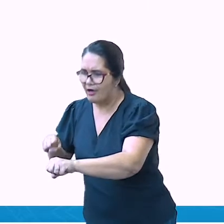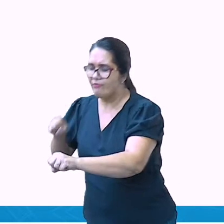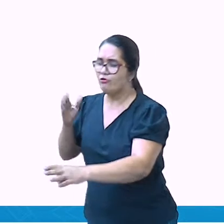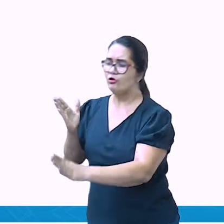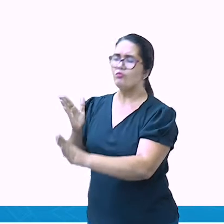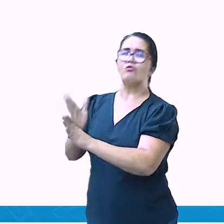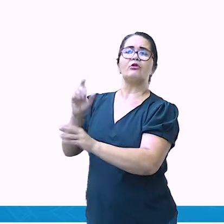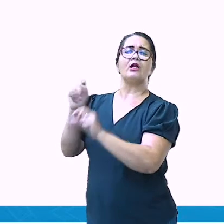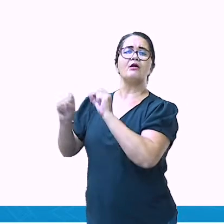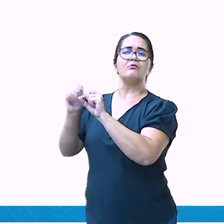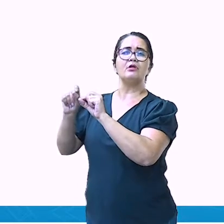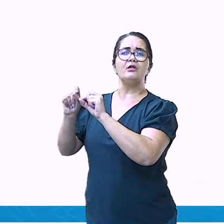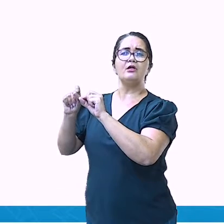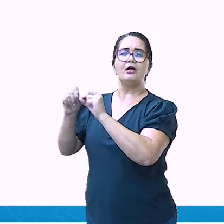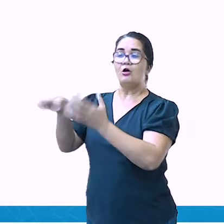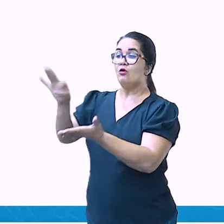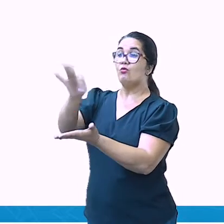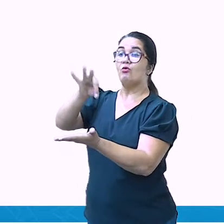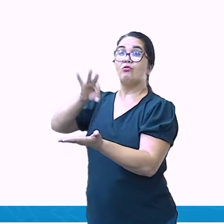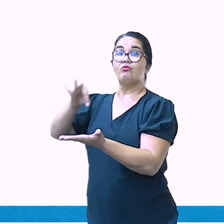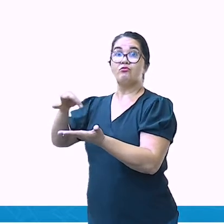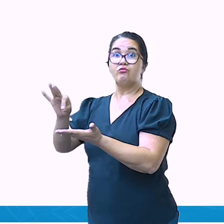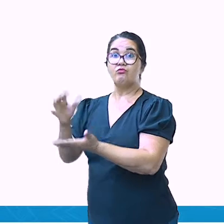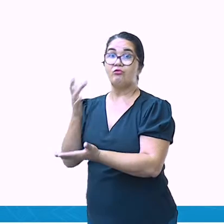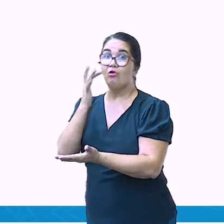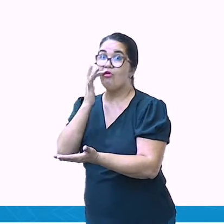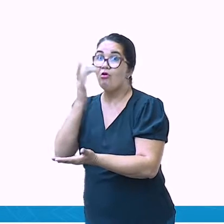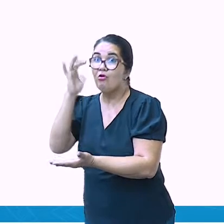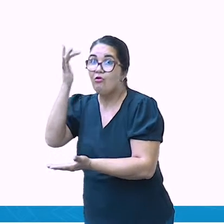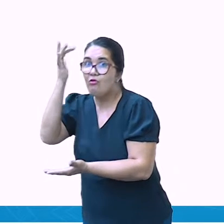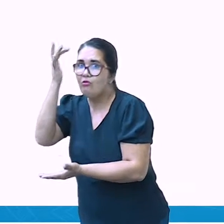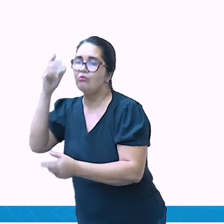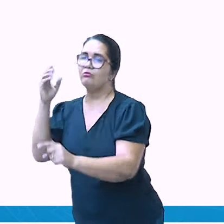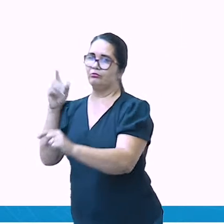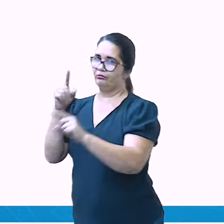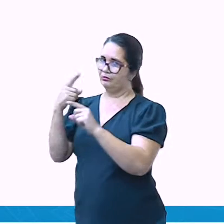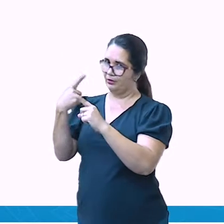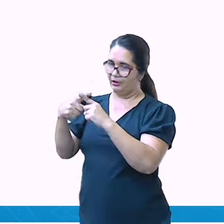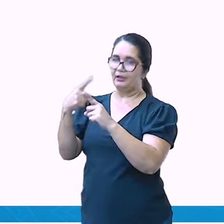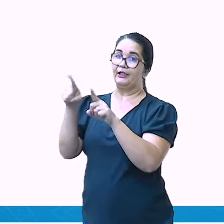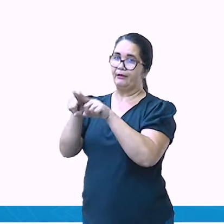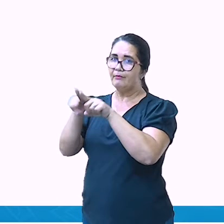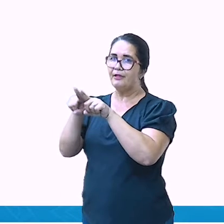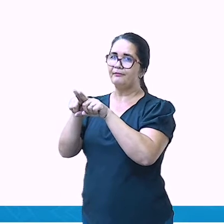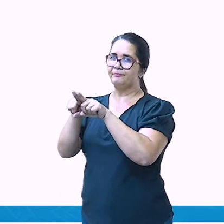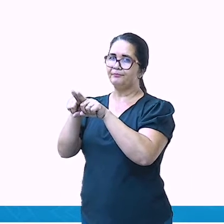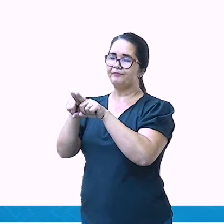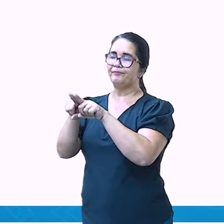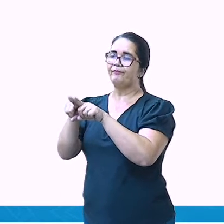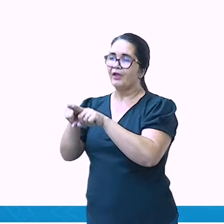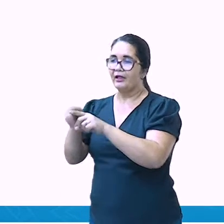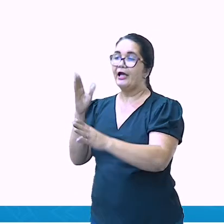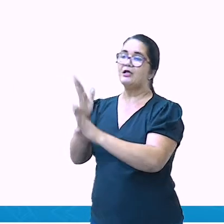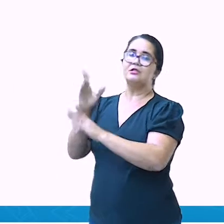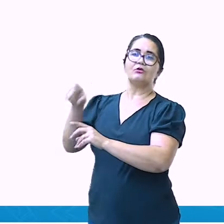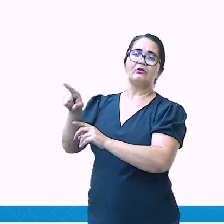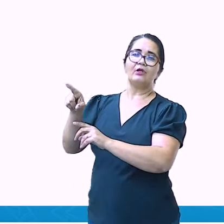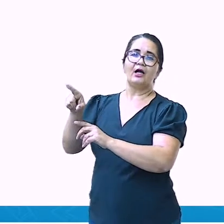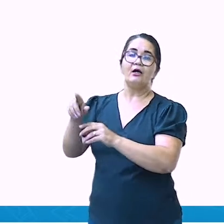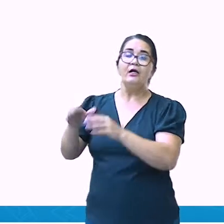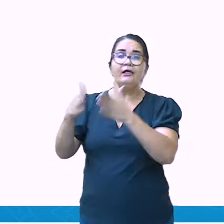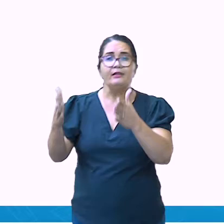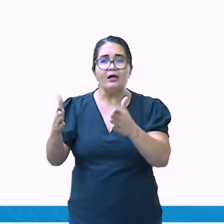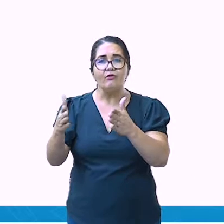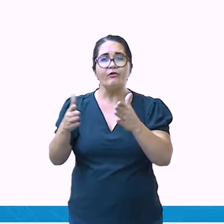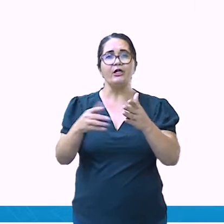econômica, o ciclo do café, muito importante, até a questão industrial. Então, todo esse processo